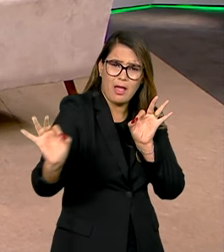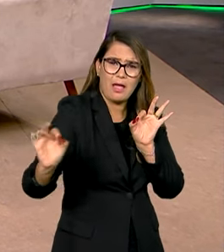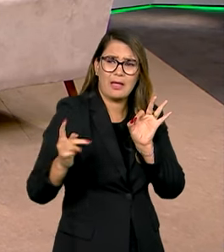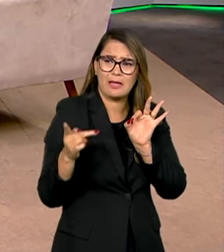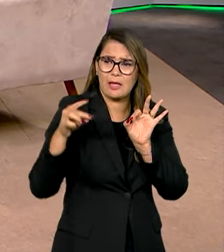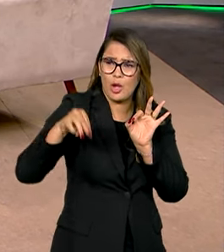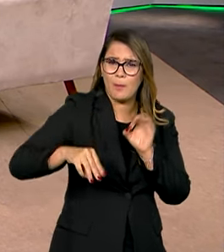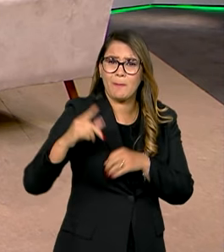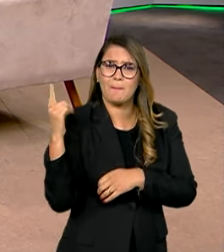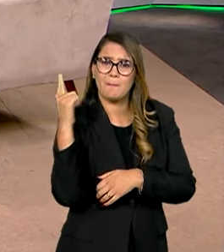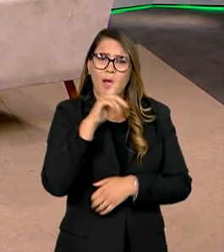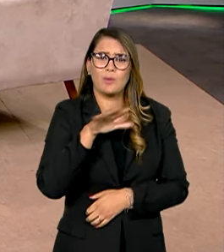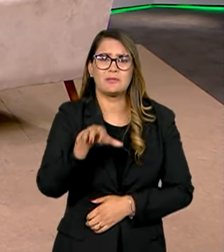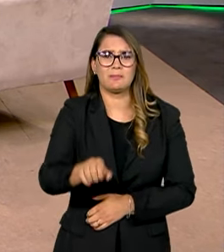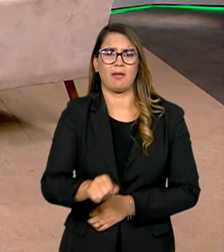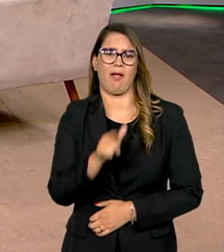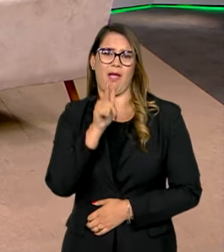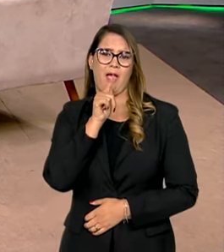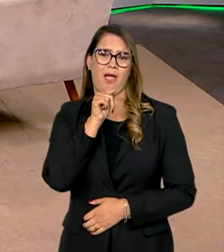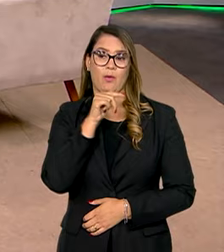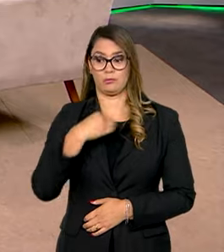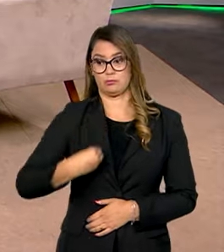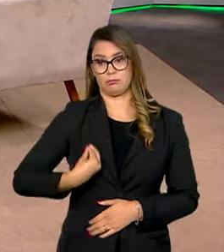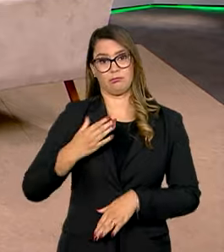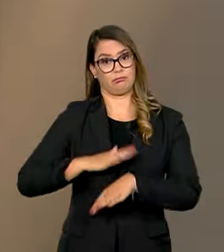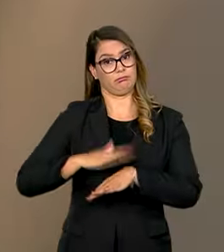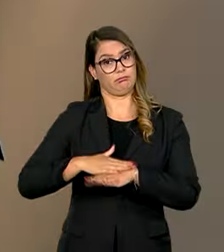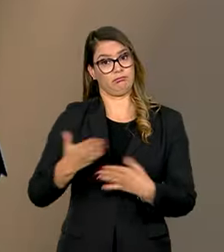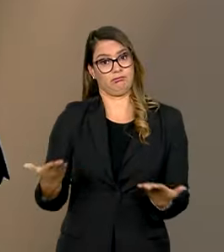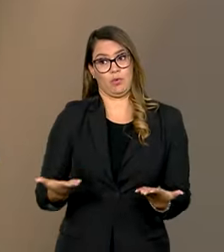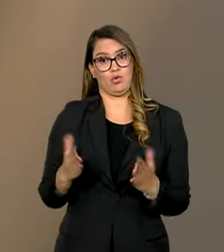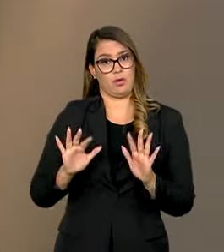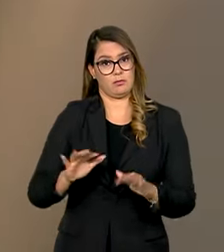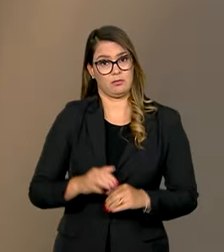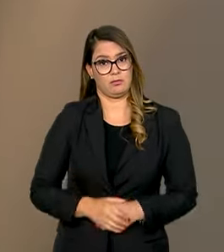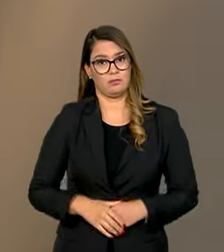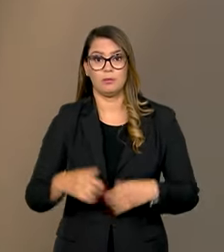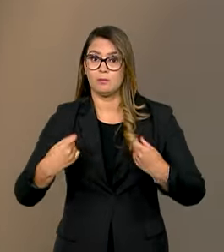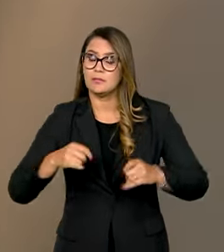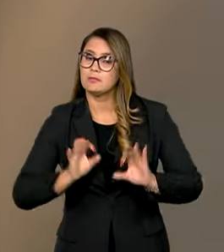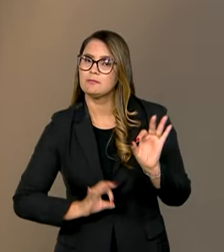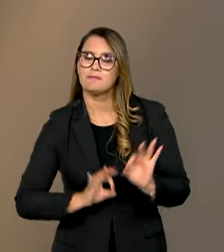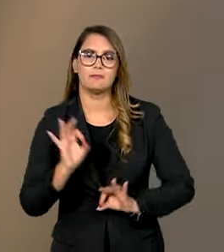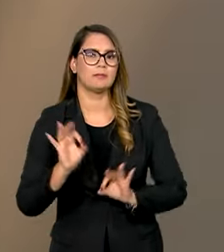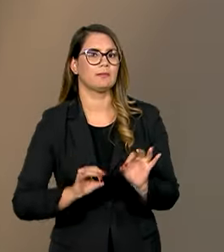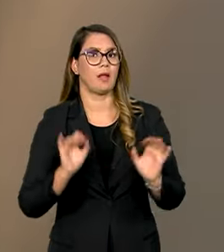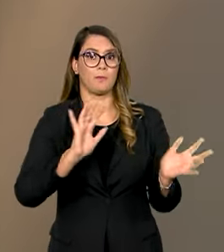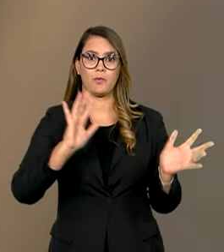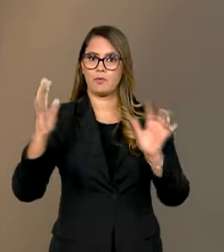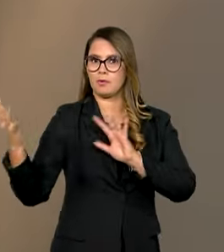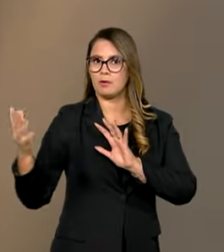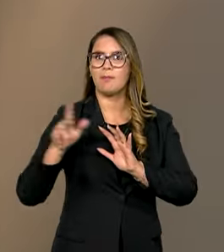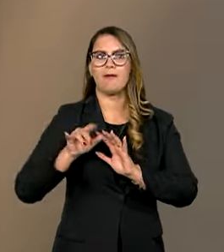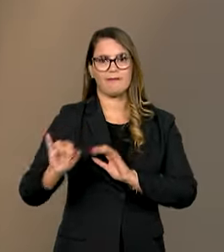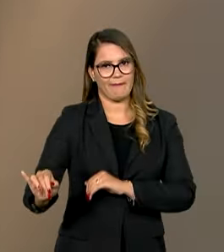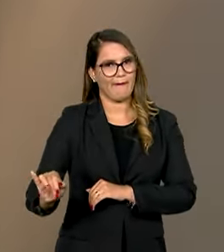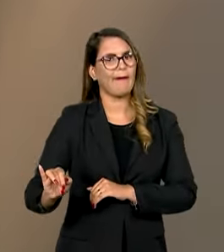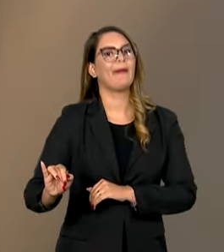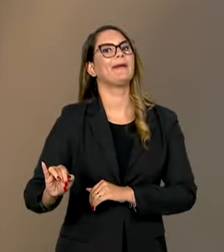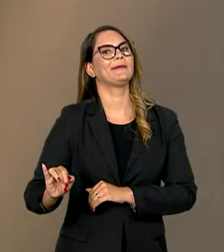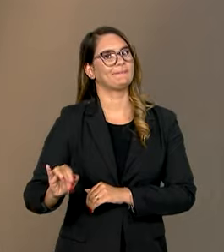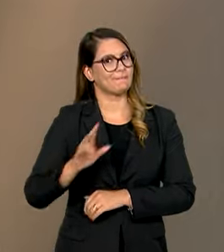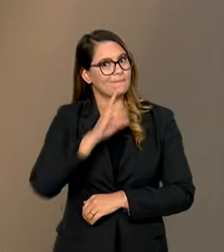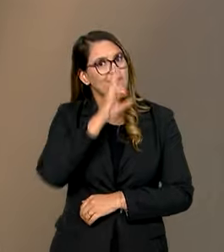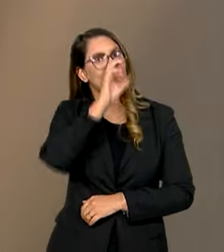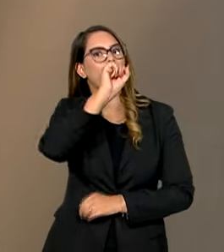galão de água. É a realidade hoje. É a nossa nova realidade. Então, a gente precisa preparar, dotar, já que esses eventos climáticos vão se tornar cada vez mais